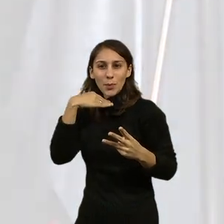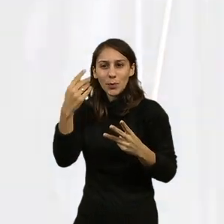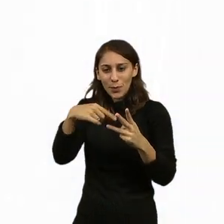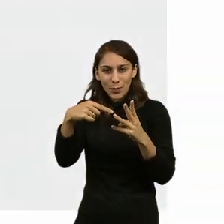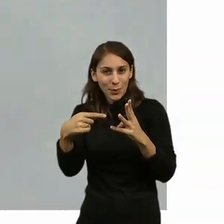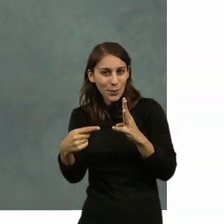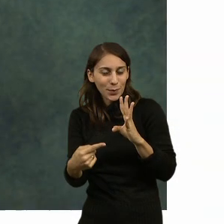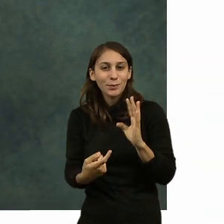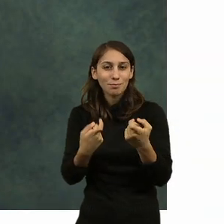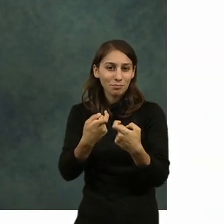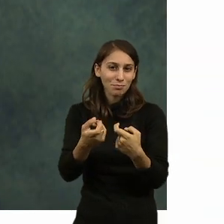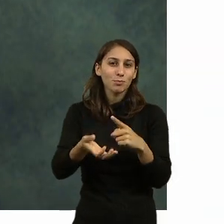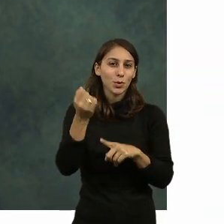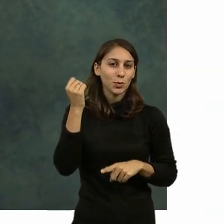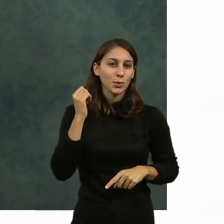pessoa.